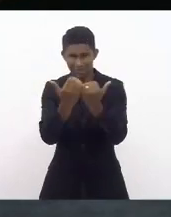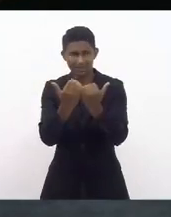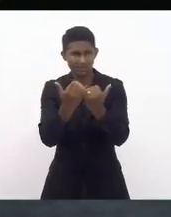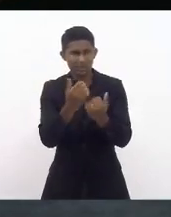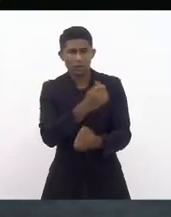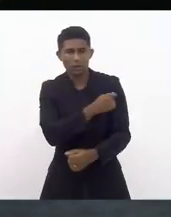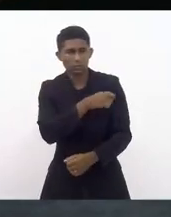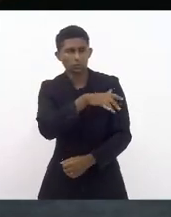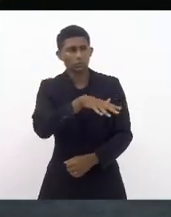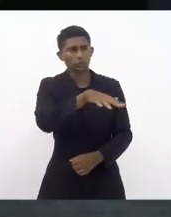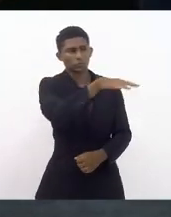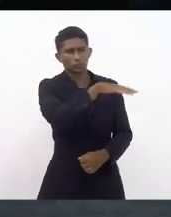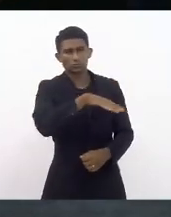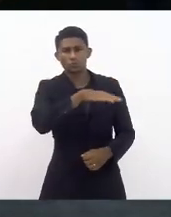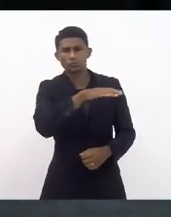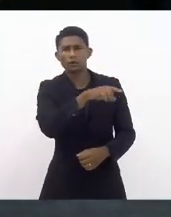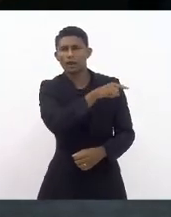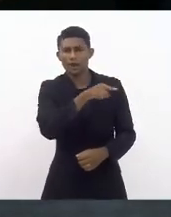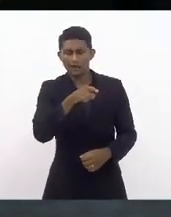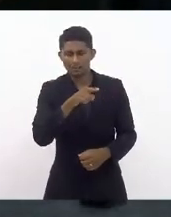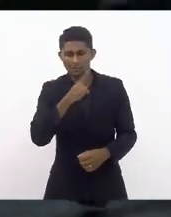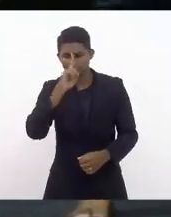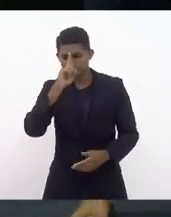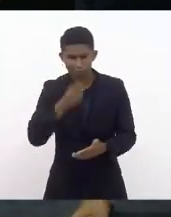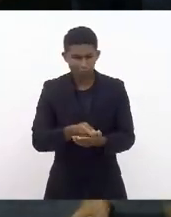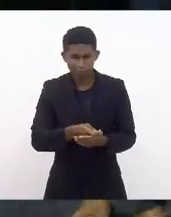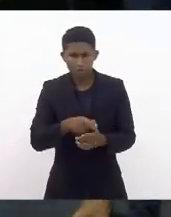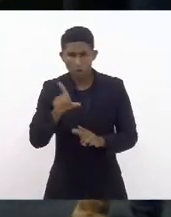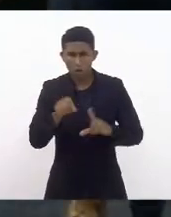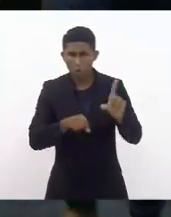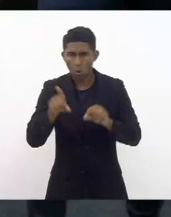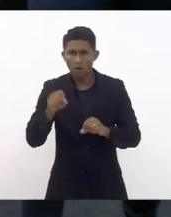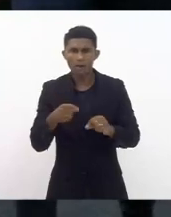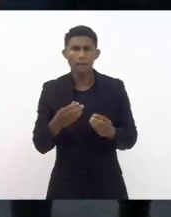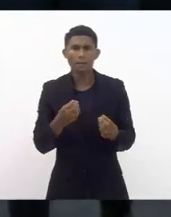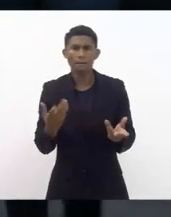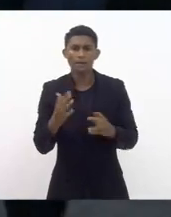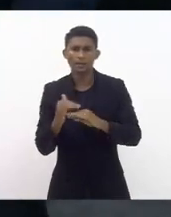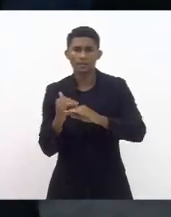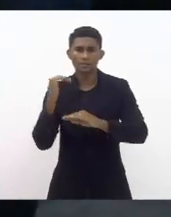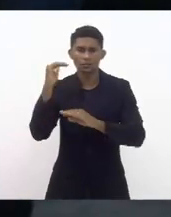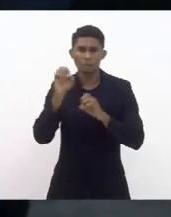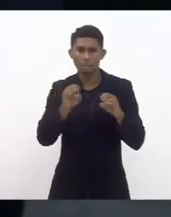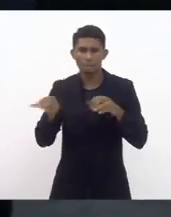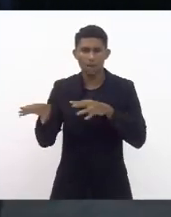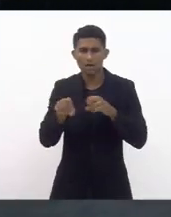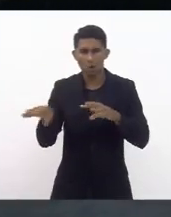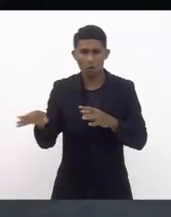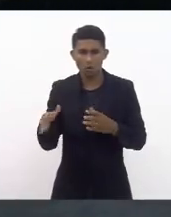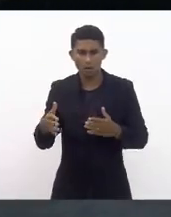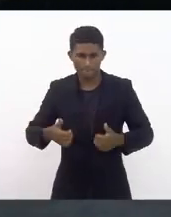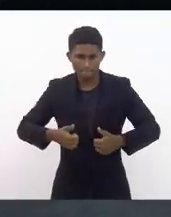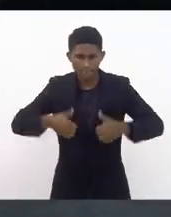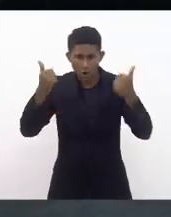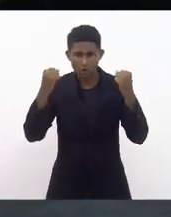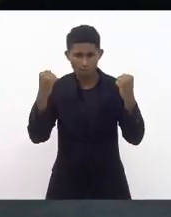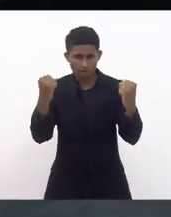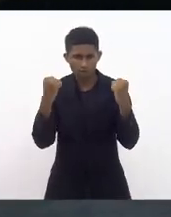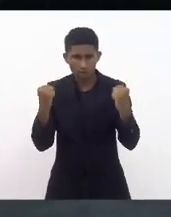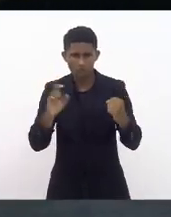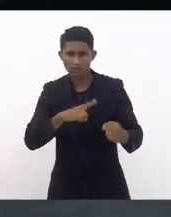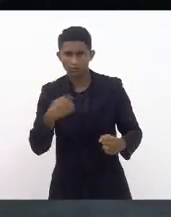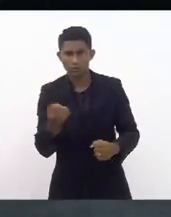UESO, que escolheu esse caminho para fortalecer o ensino superior na Zona Oeste, o nosso parecer